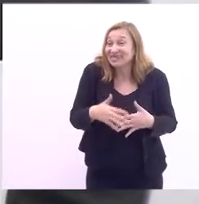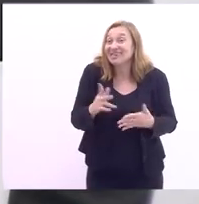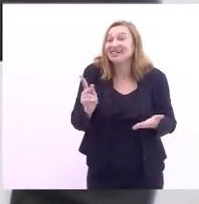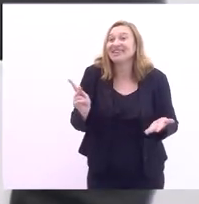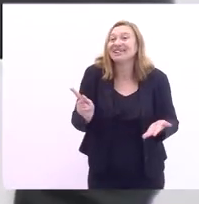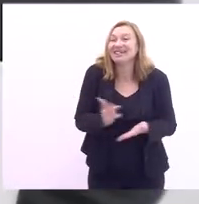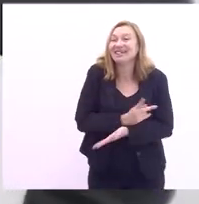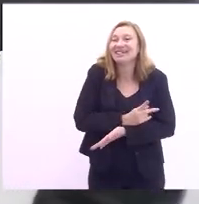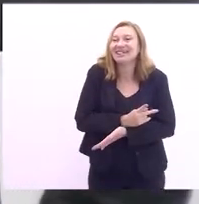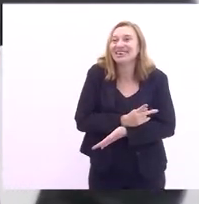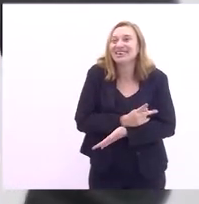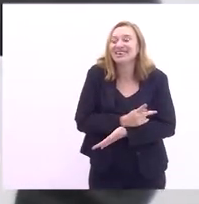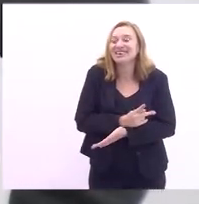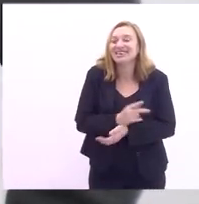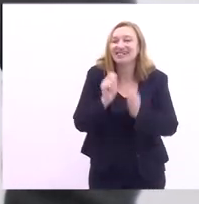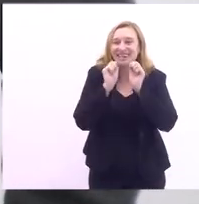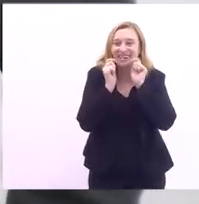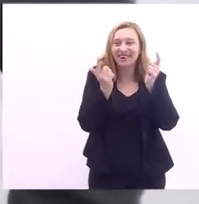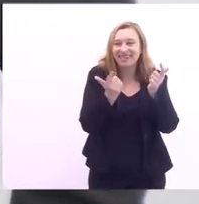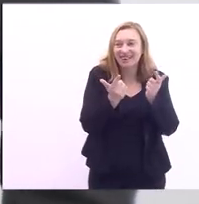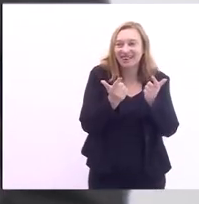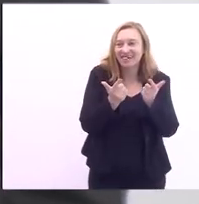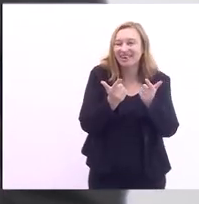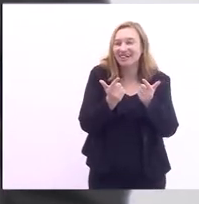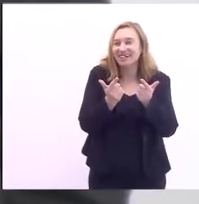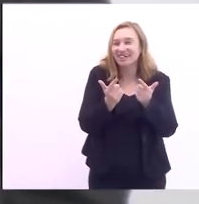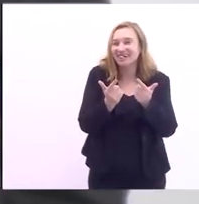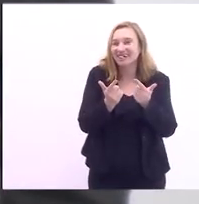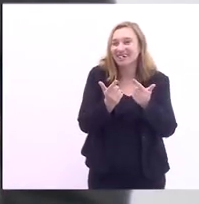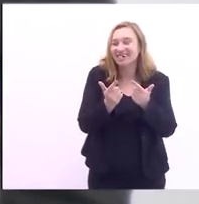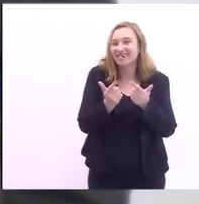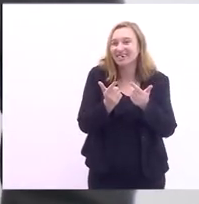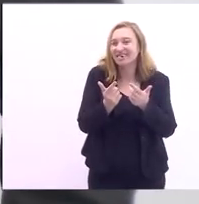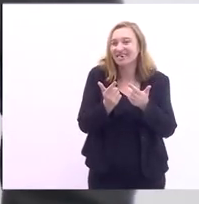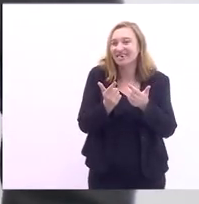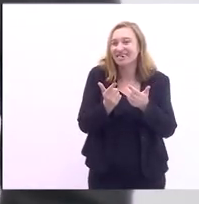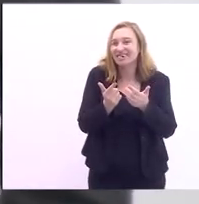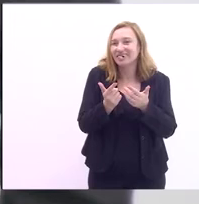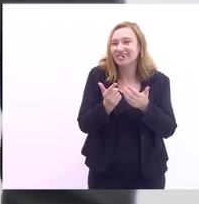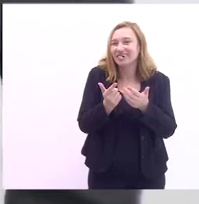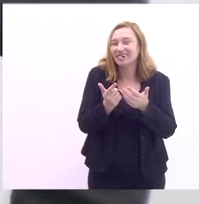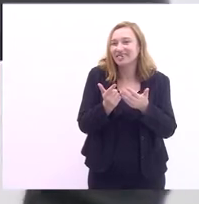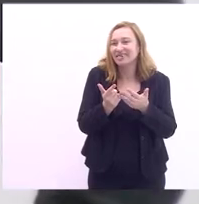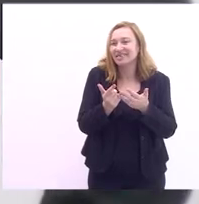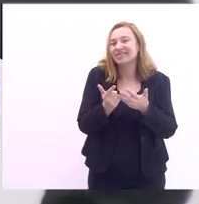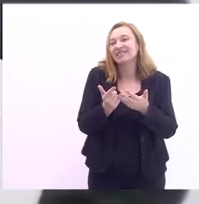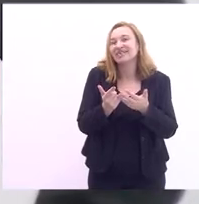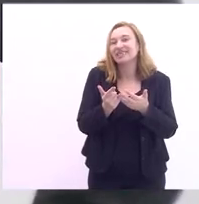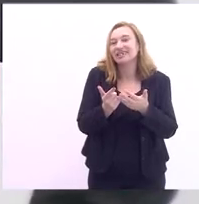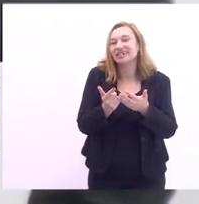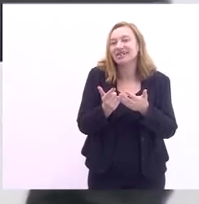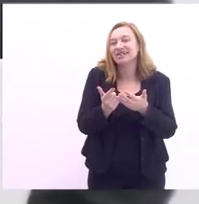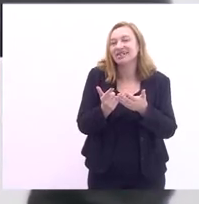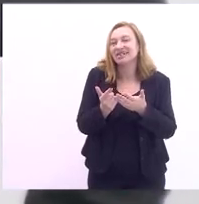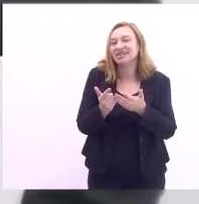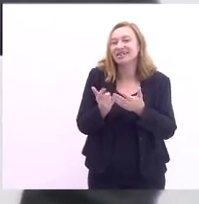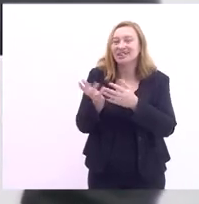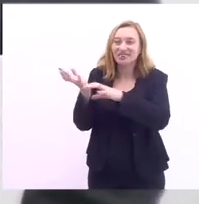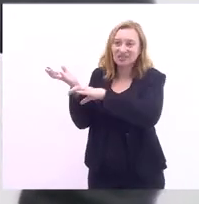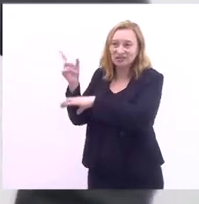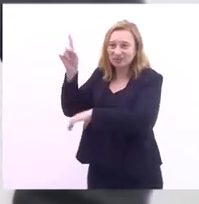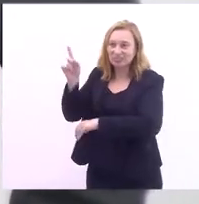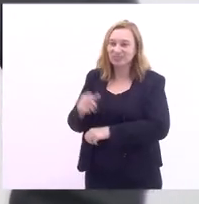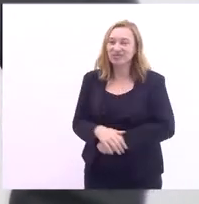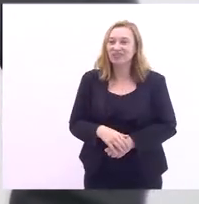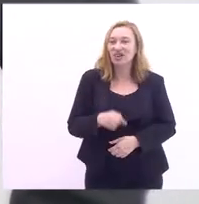acontecia na Assembleia Nacional Constituinte, da qual tive a oportunidade de participar,